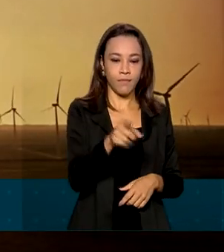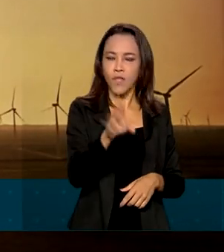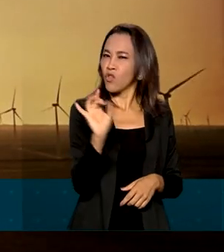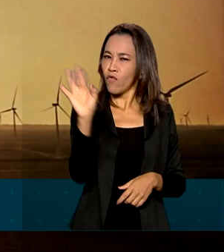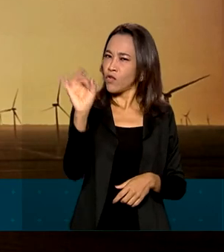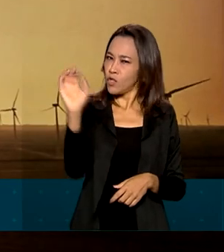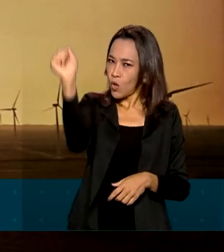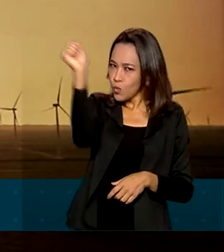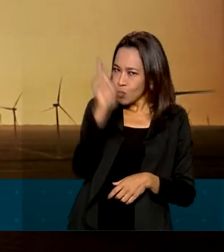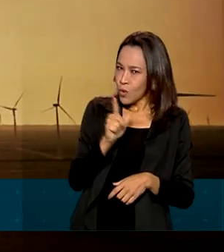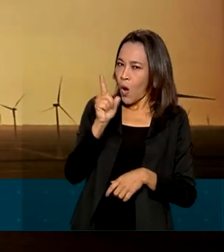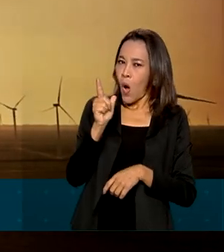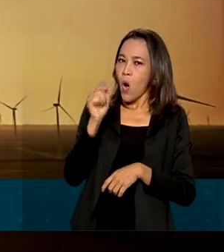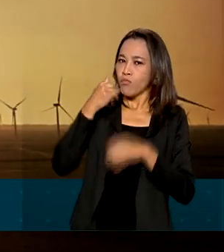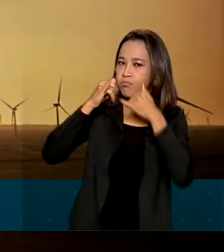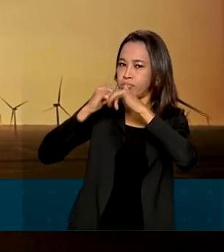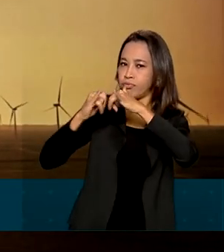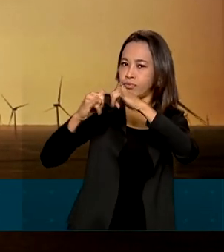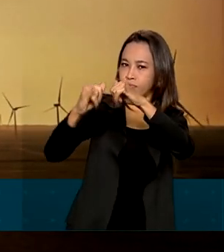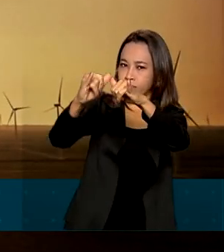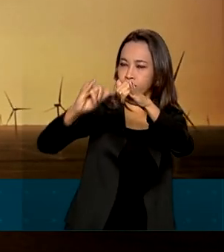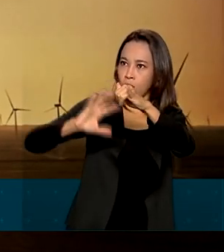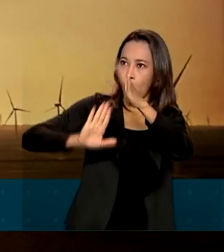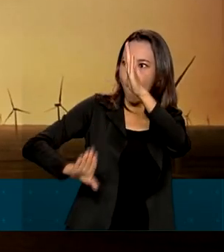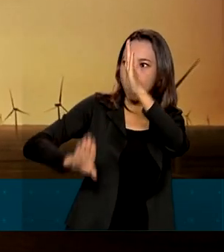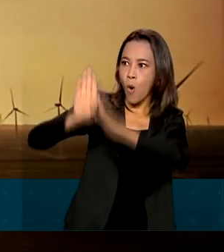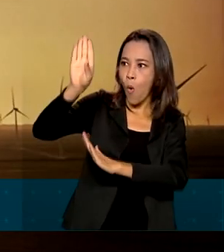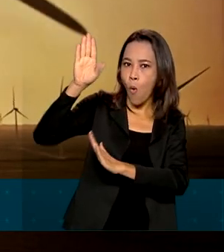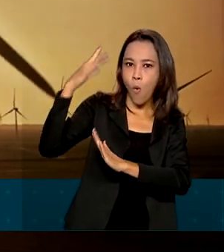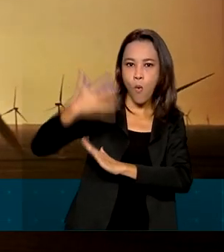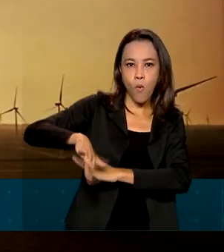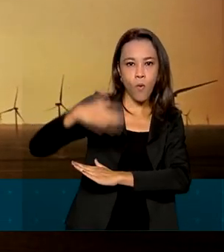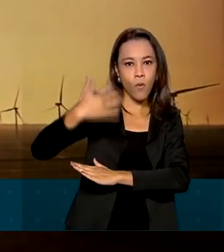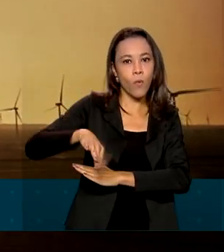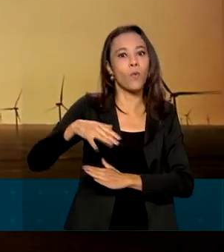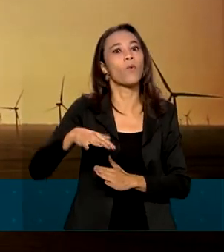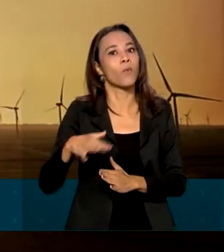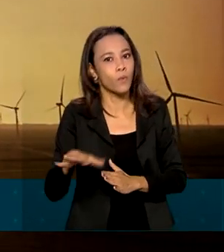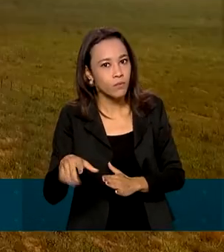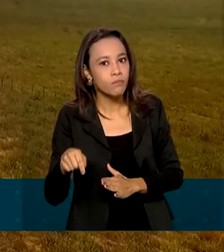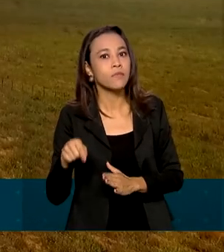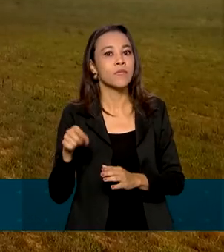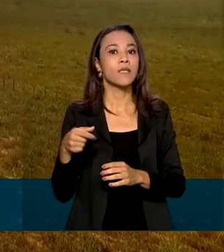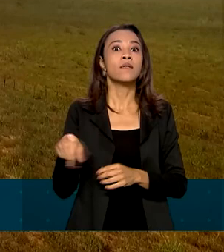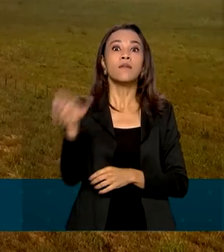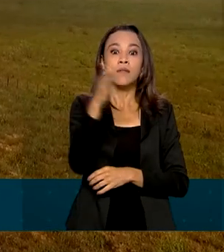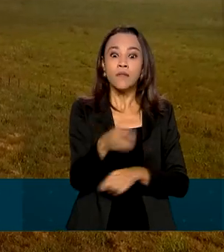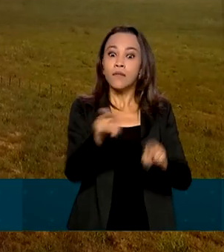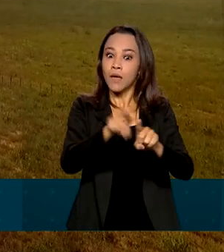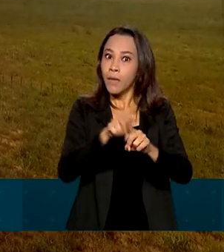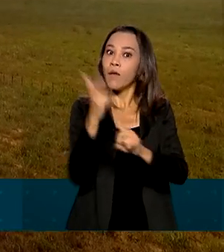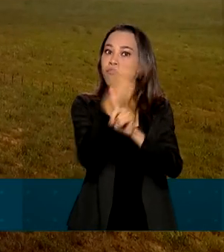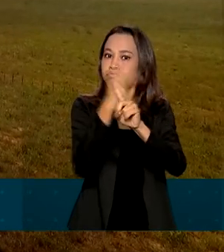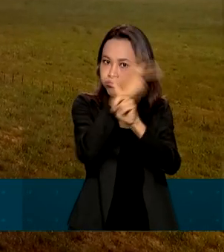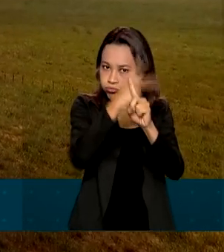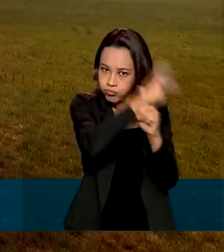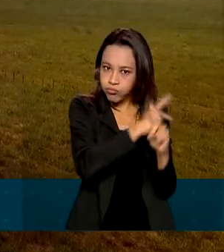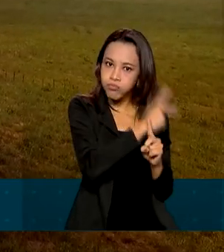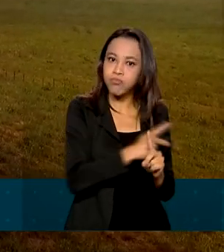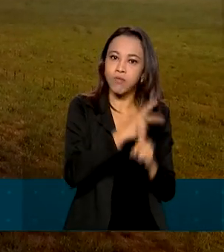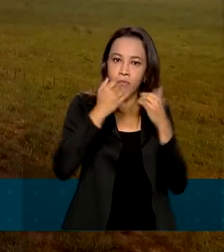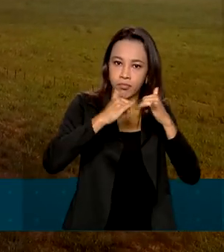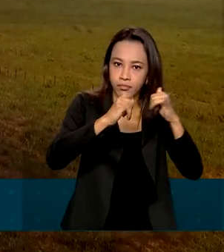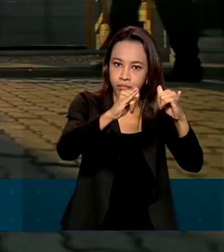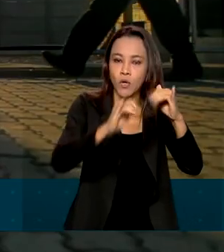não foi só o sol que ajudou no recorde de geração de energia limpa e sustentável os ventos também a